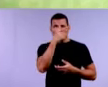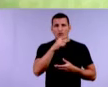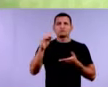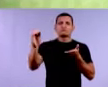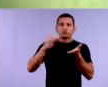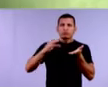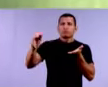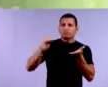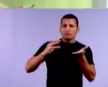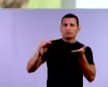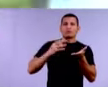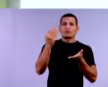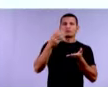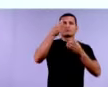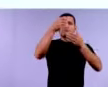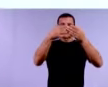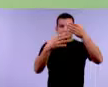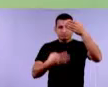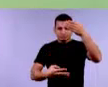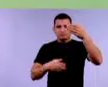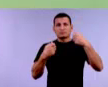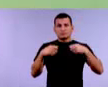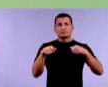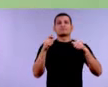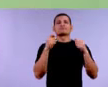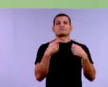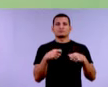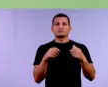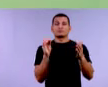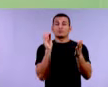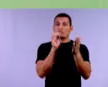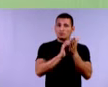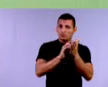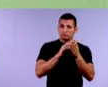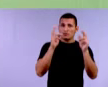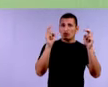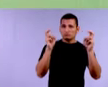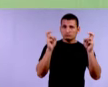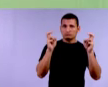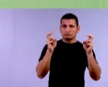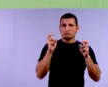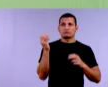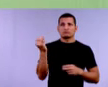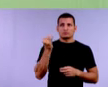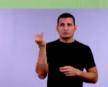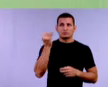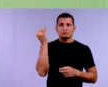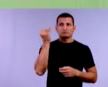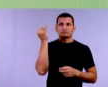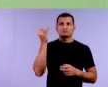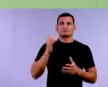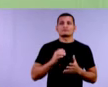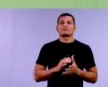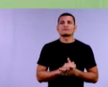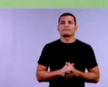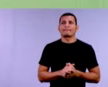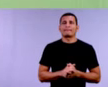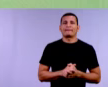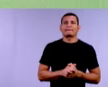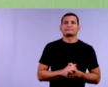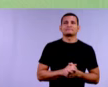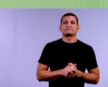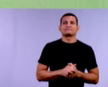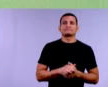e-mail. Então é bom que o assunto seja muito conciso também. Atividade AVA. Professora,